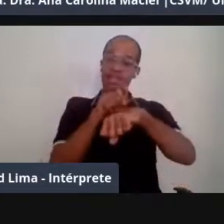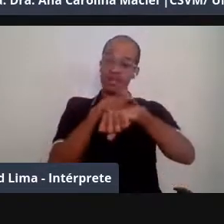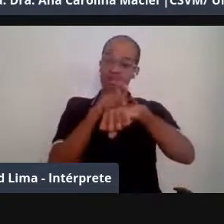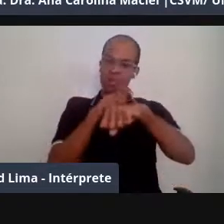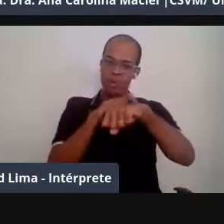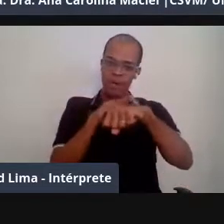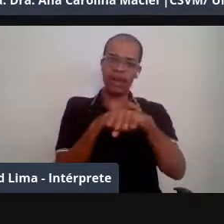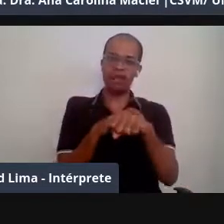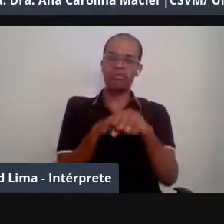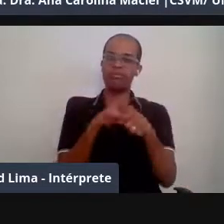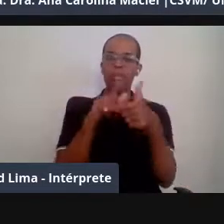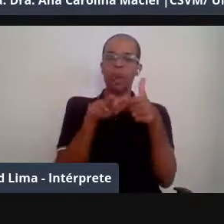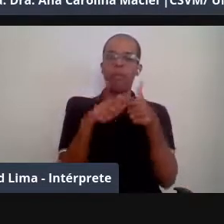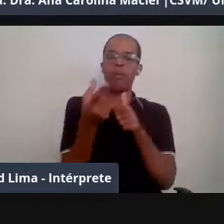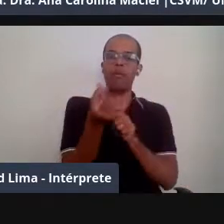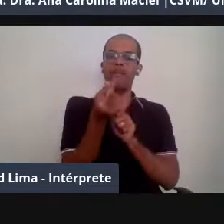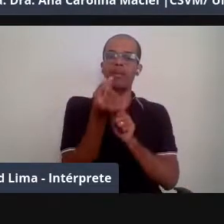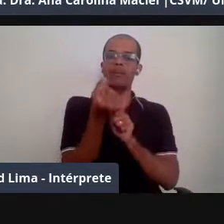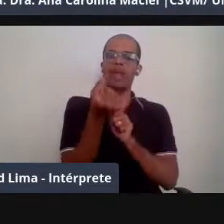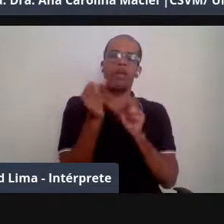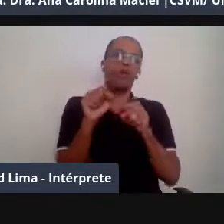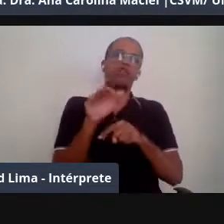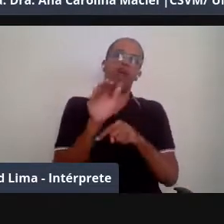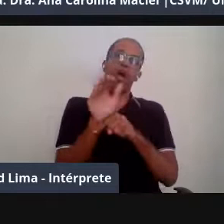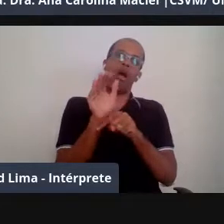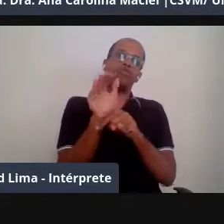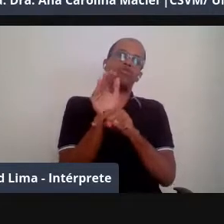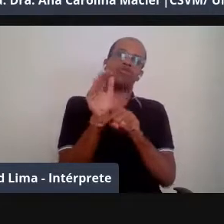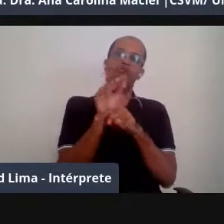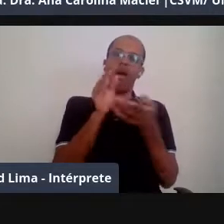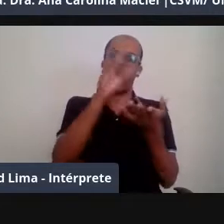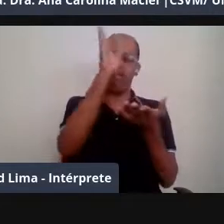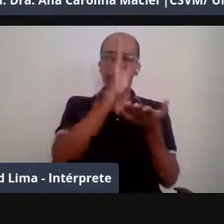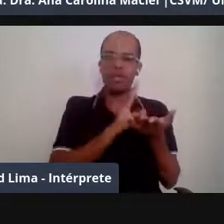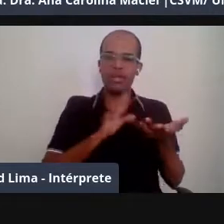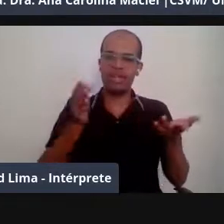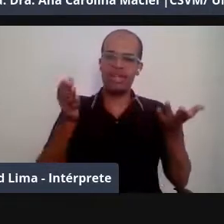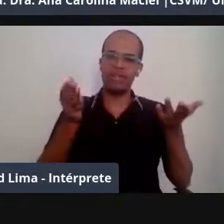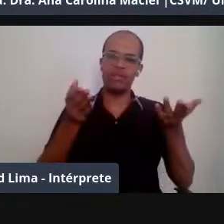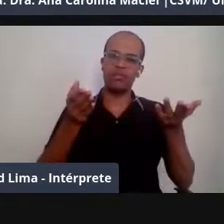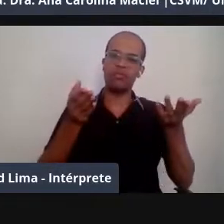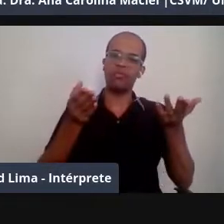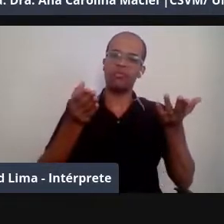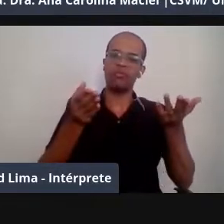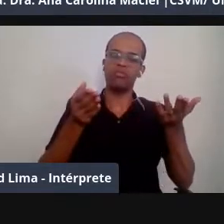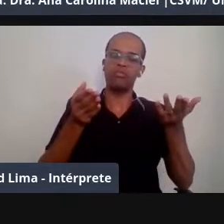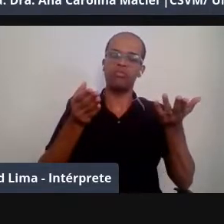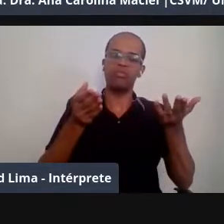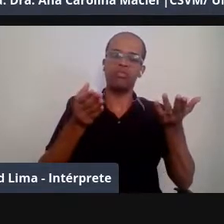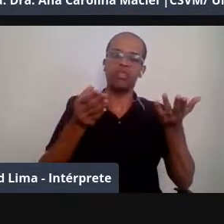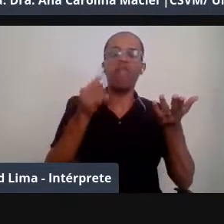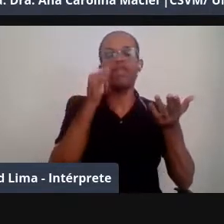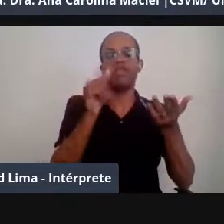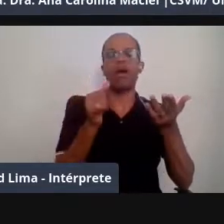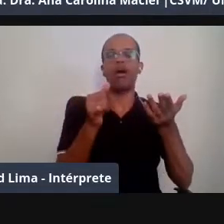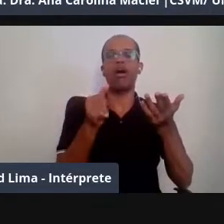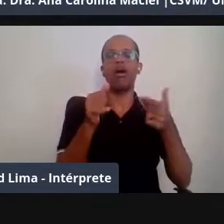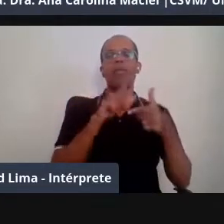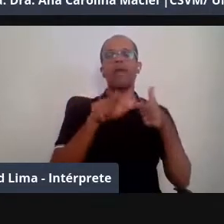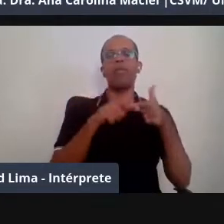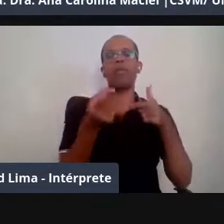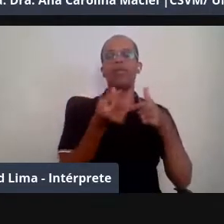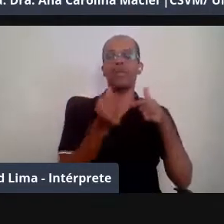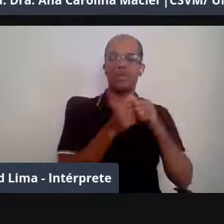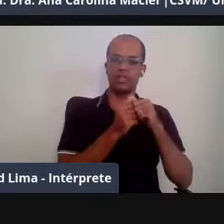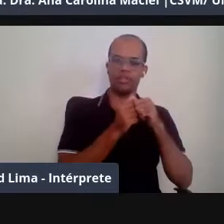crise financeira, estar cooperando para que o Brasil, então, saia de uma crise financeira. E acho que